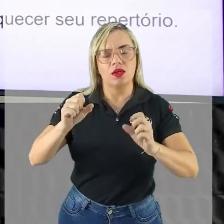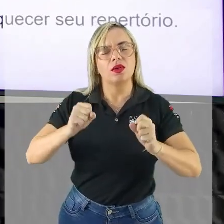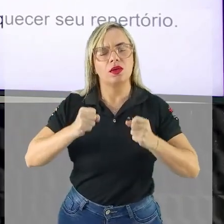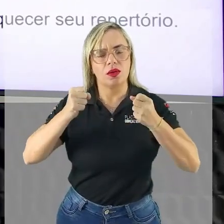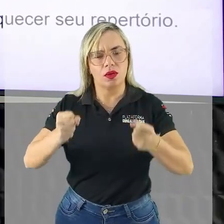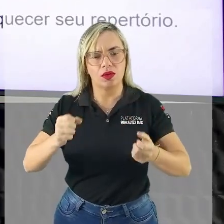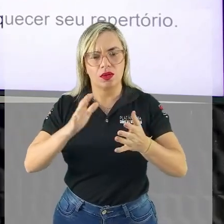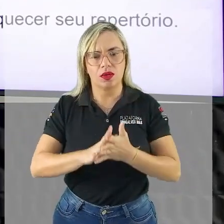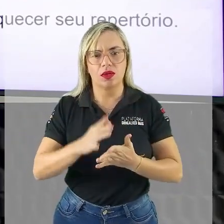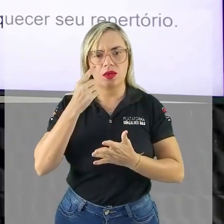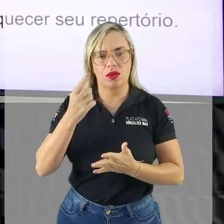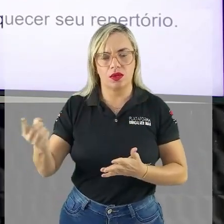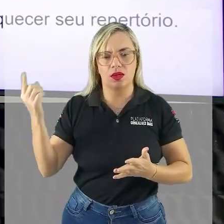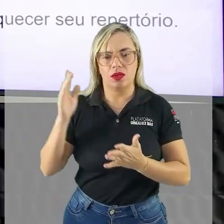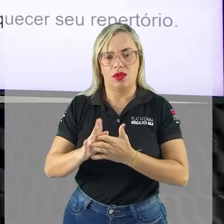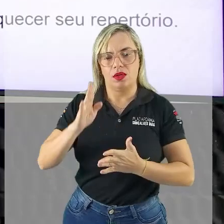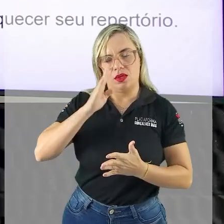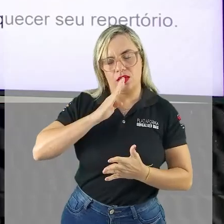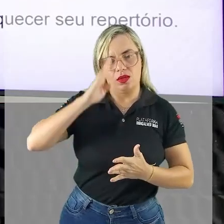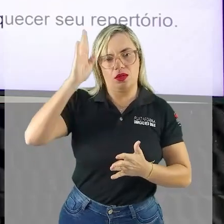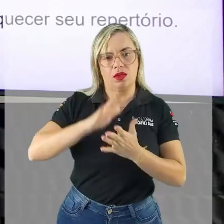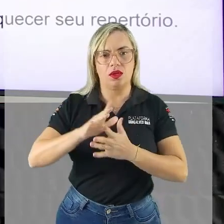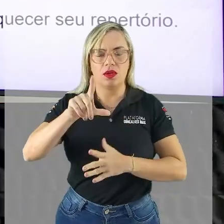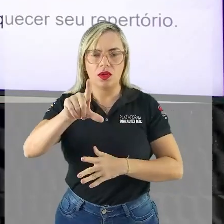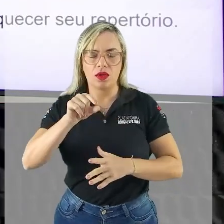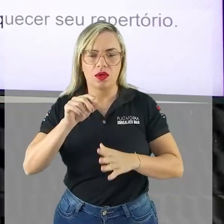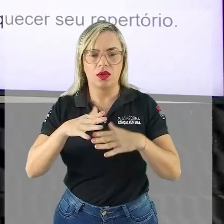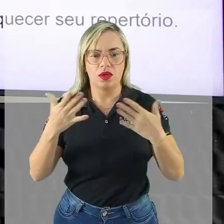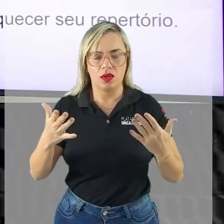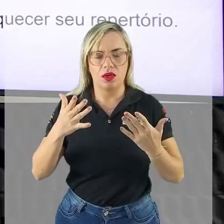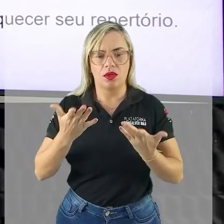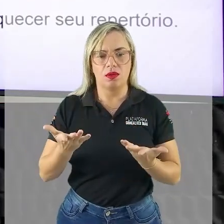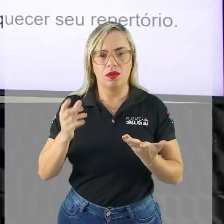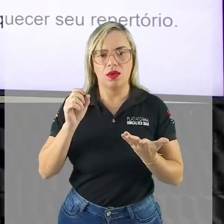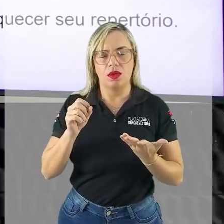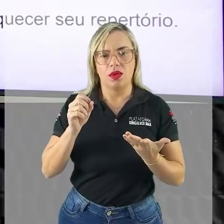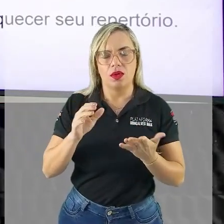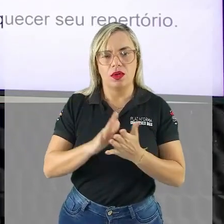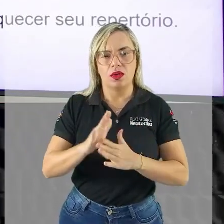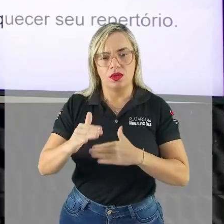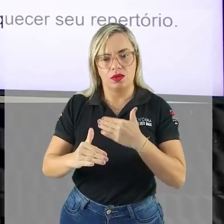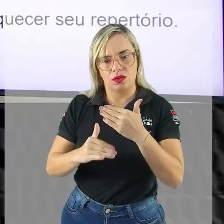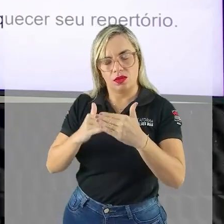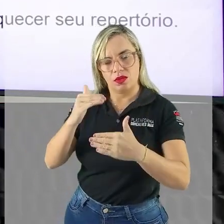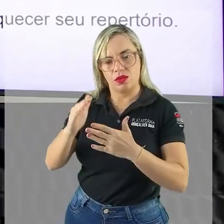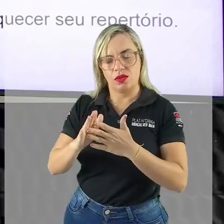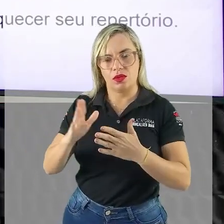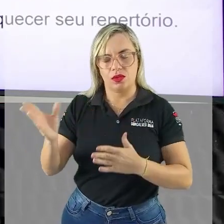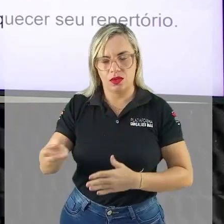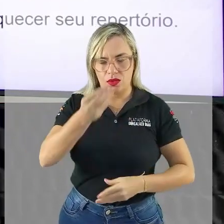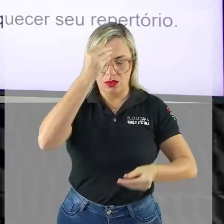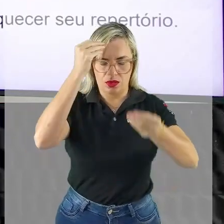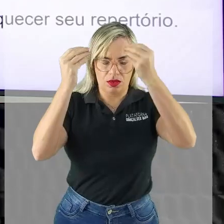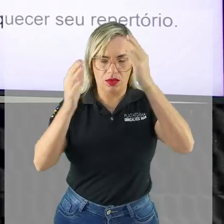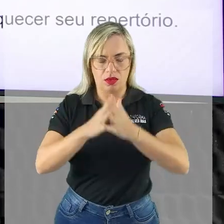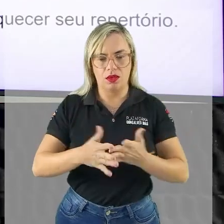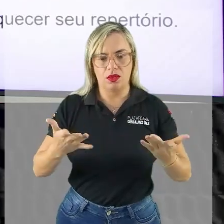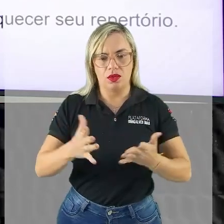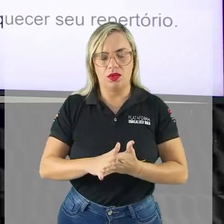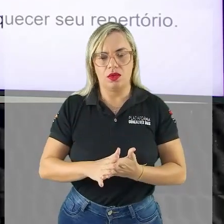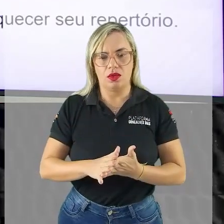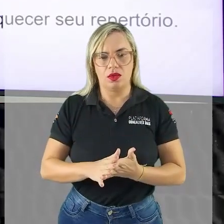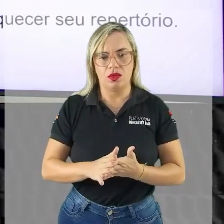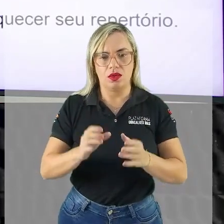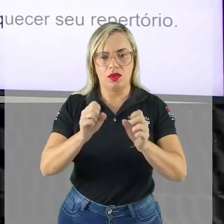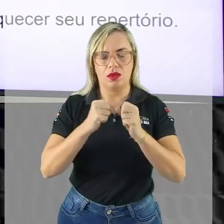Então aqui nós temos as principais opções de aquisição de repertório sociocultural.